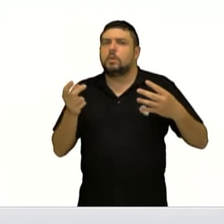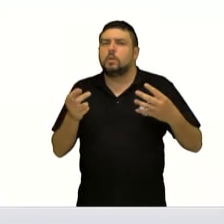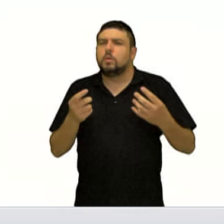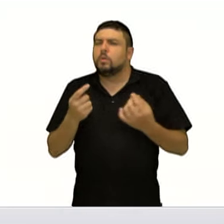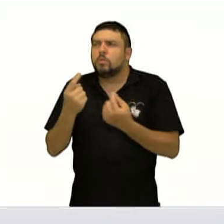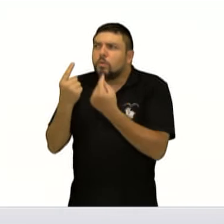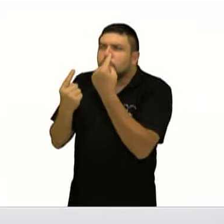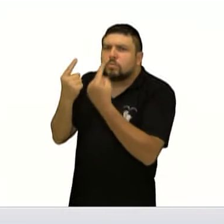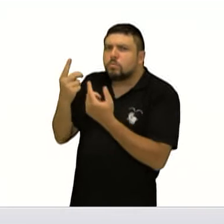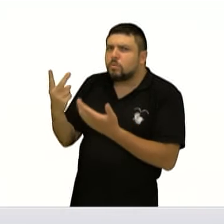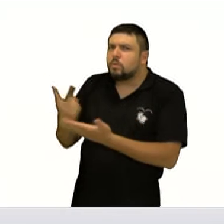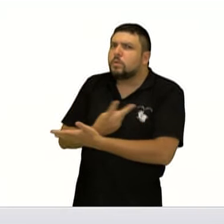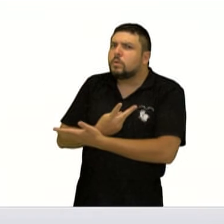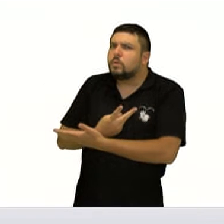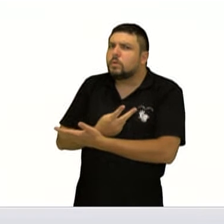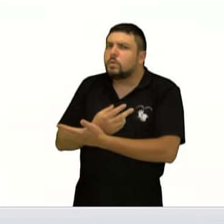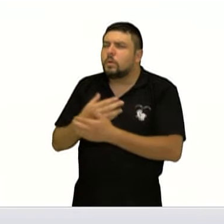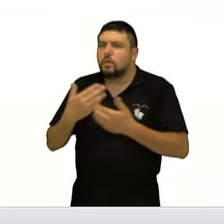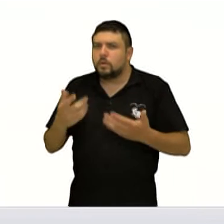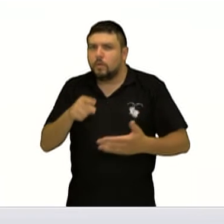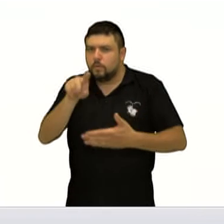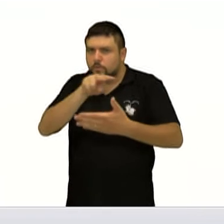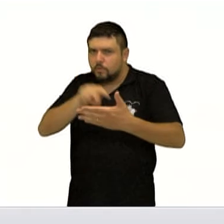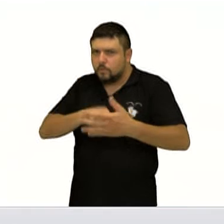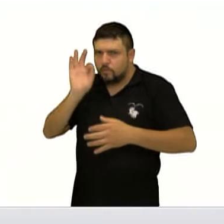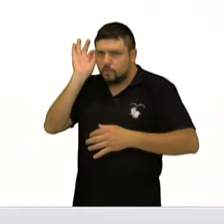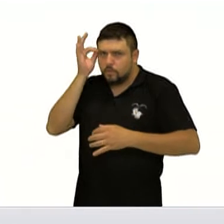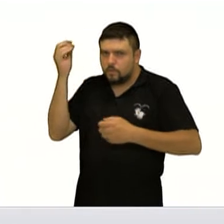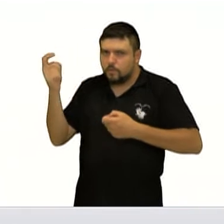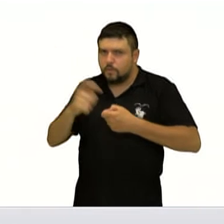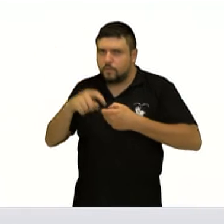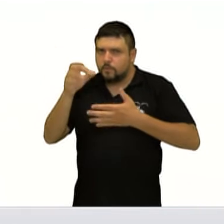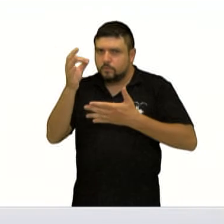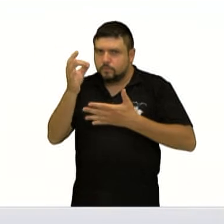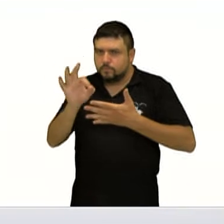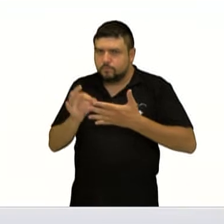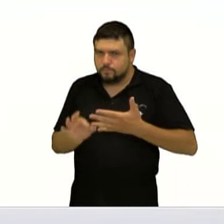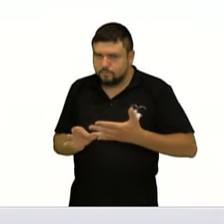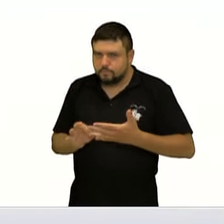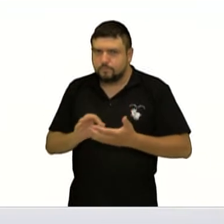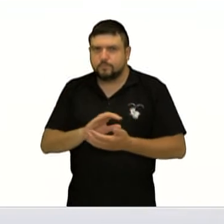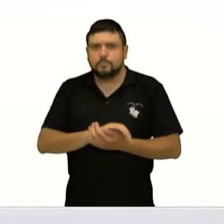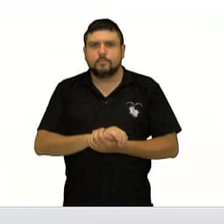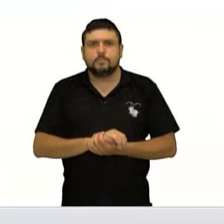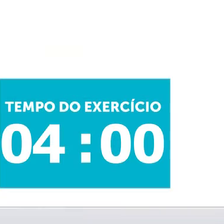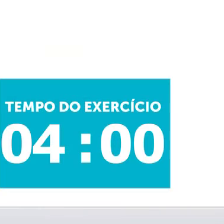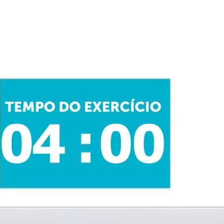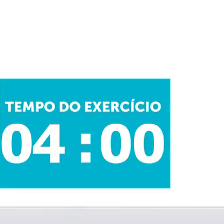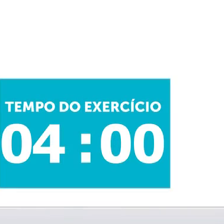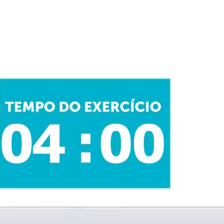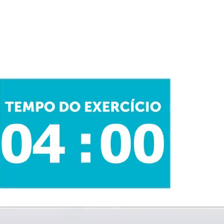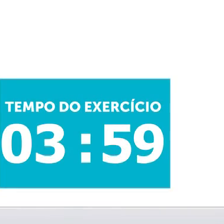é a incorreta, tá bom? Então, você lê e a gente já volta para ver qual é a opção certa que nós devemos assinalar.